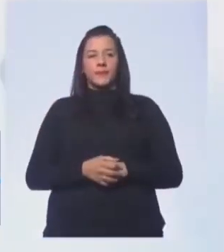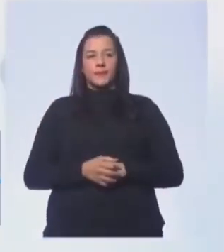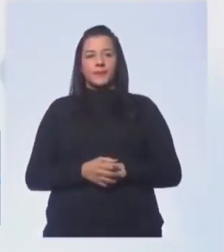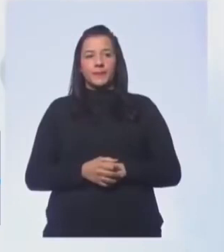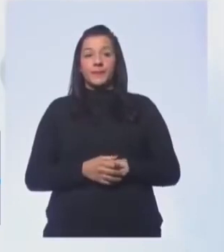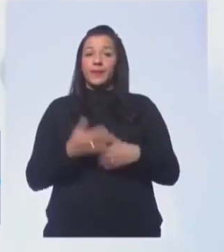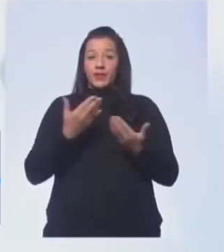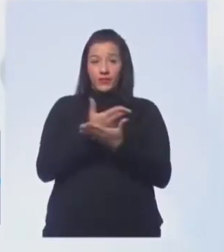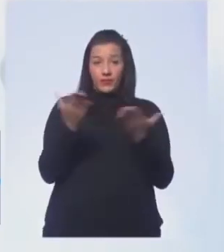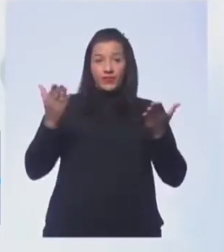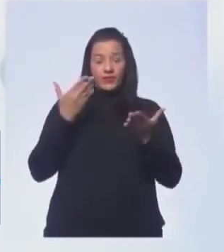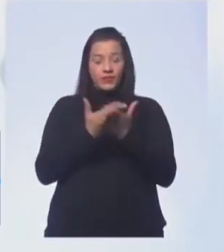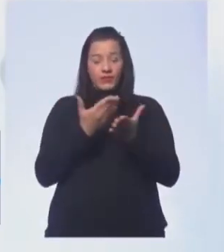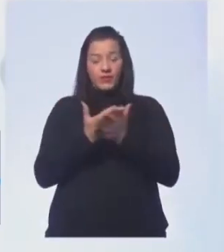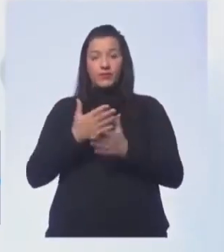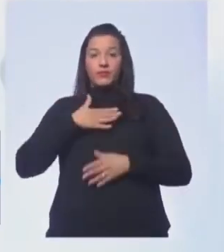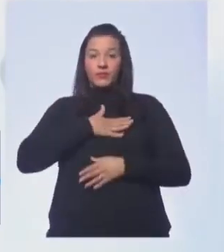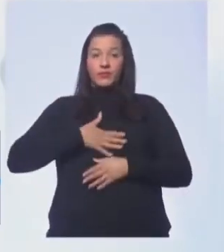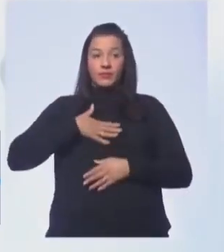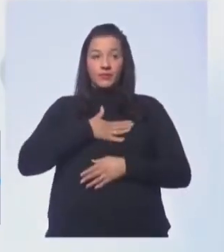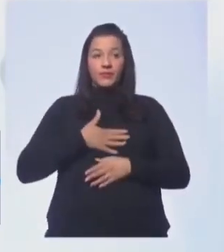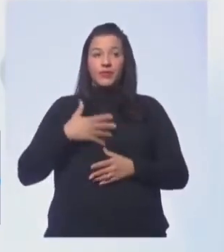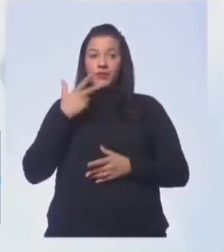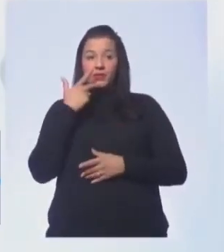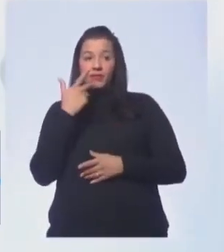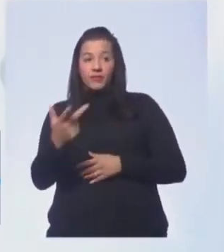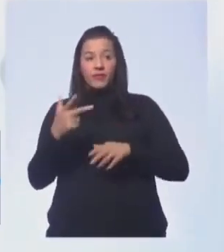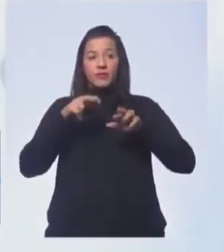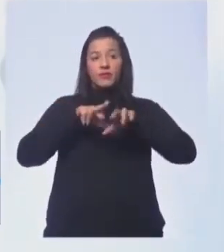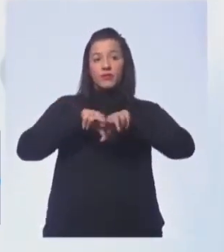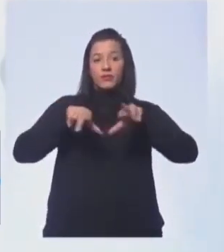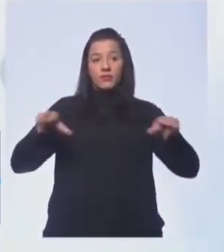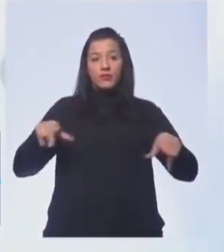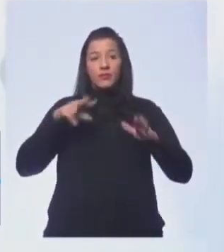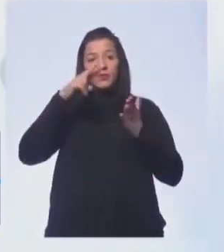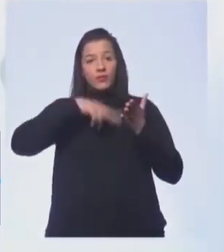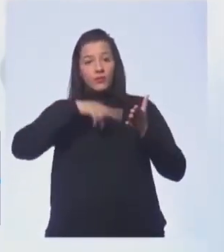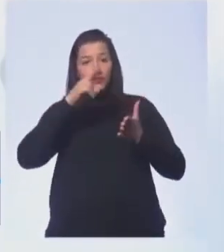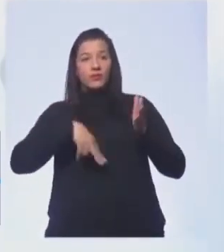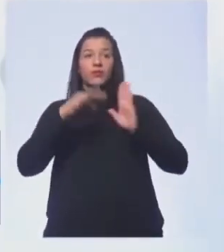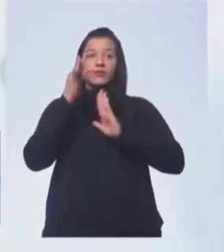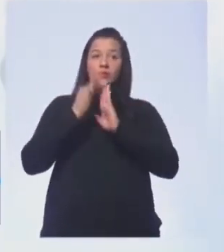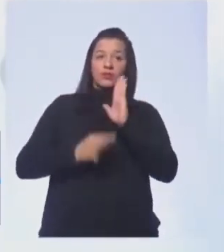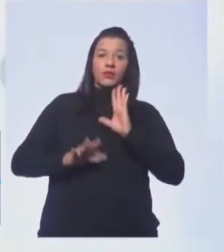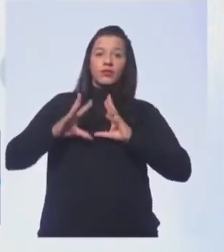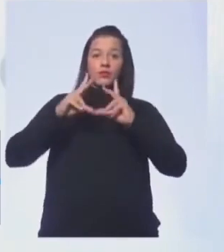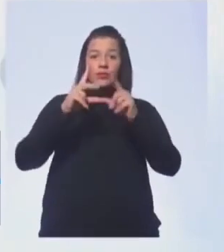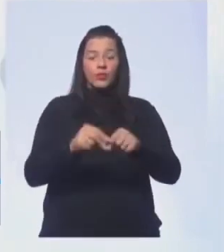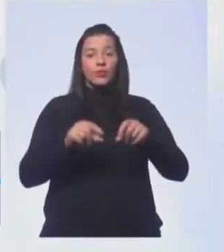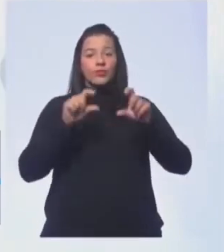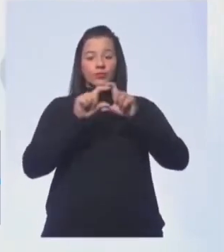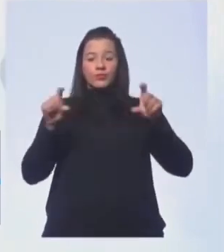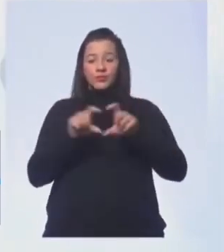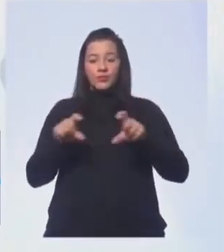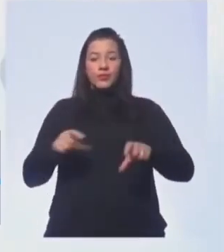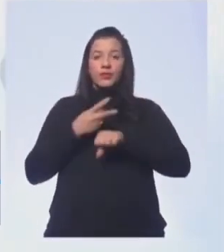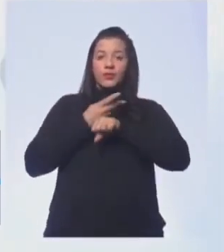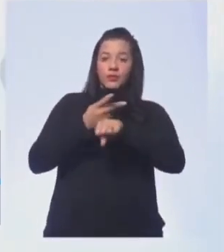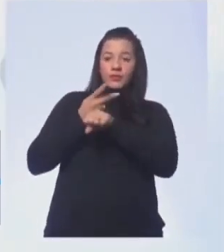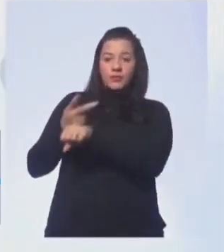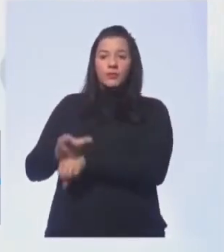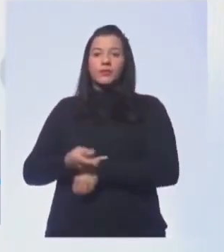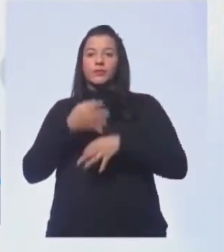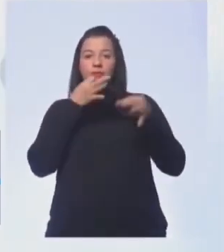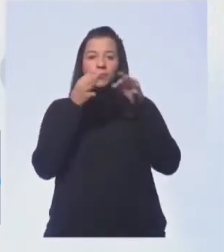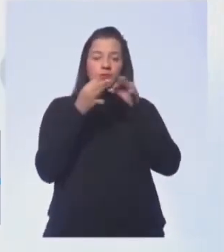Então, eu espero que vocês tenham gostado da aula. A gente falou sobre o quê? Sobre a questão de, ao ler os textos, verificar todos os itens, ser mais investigador,